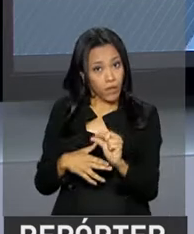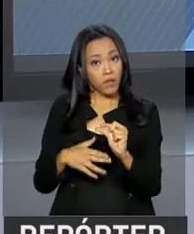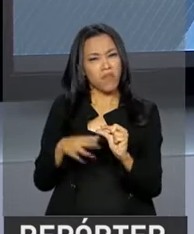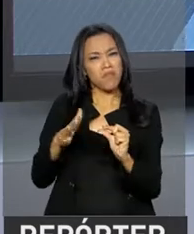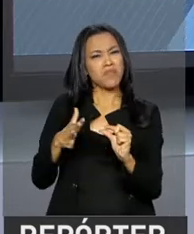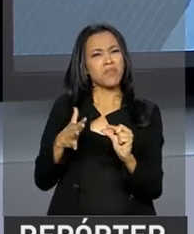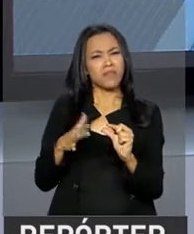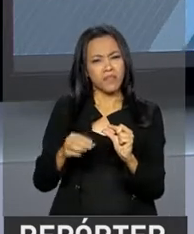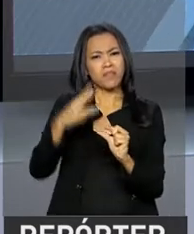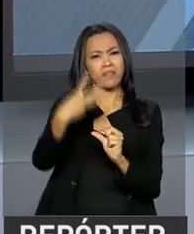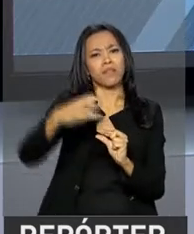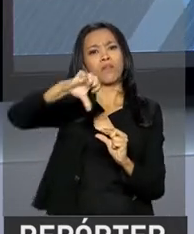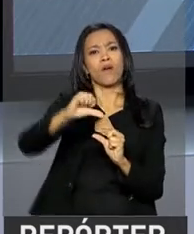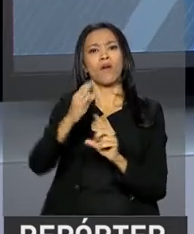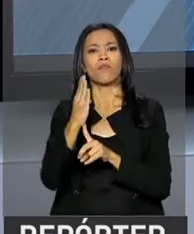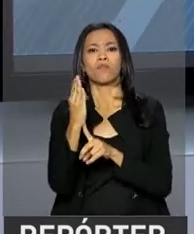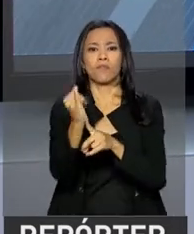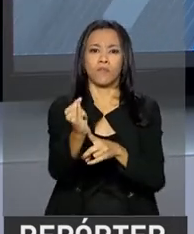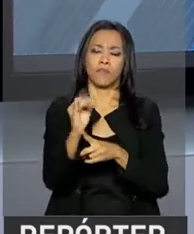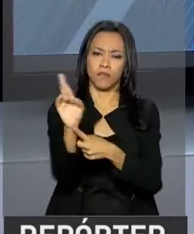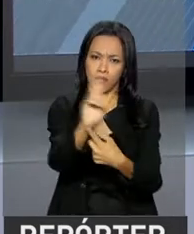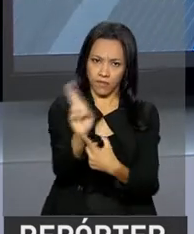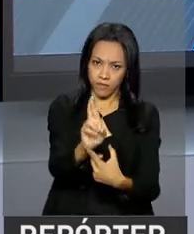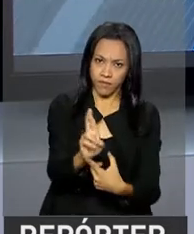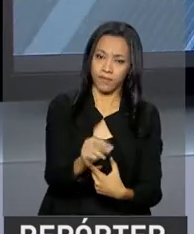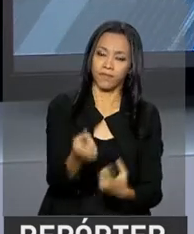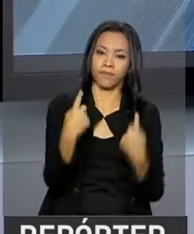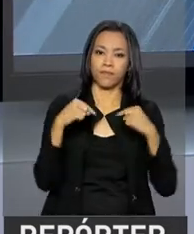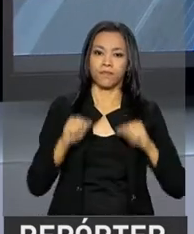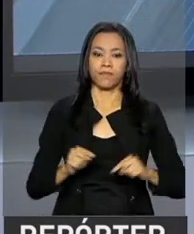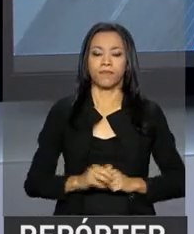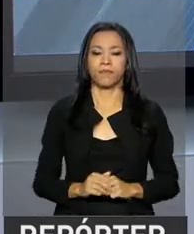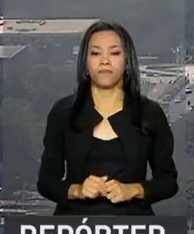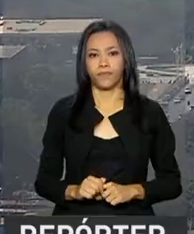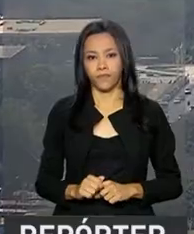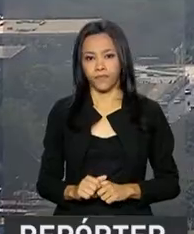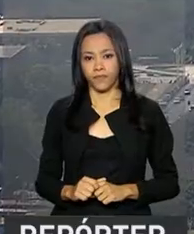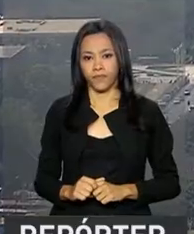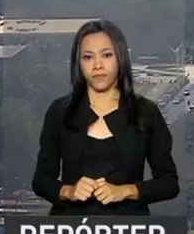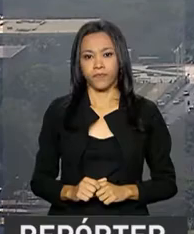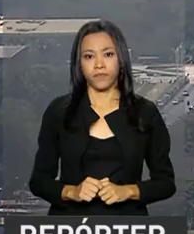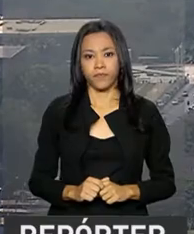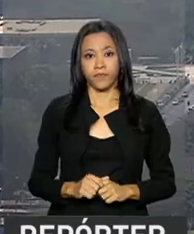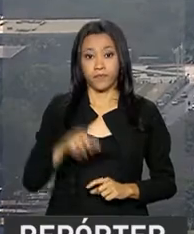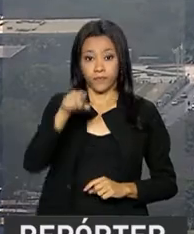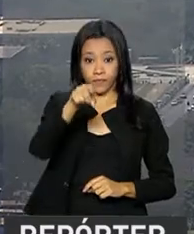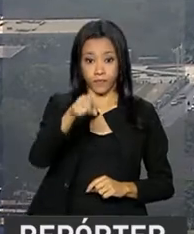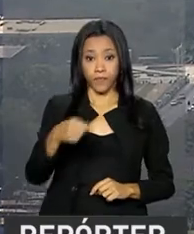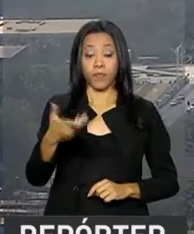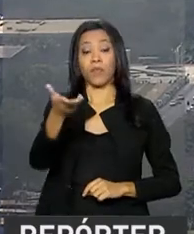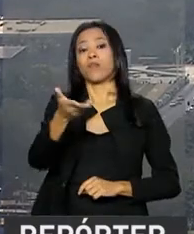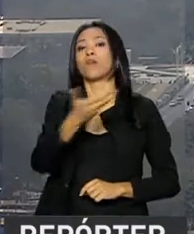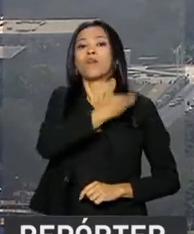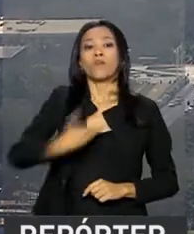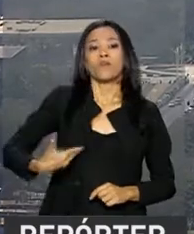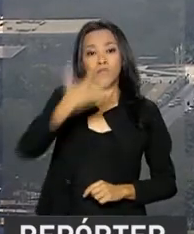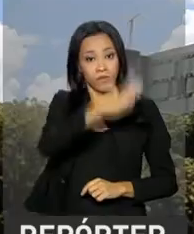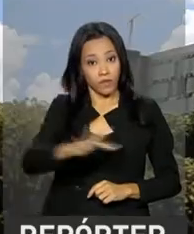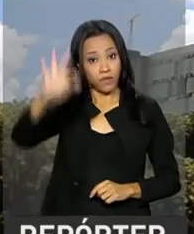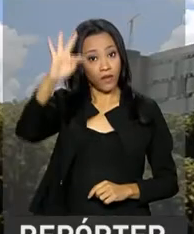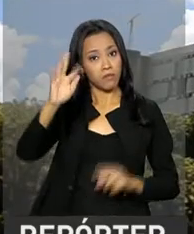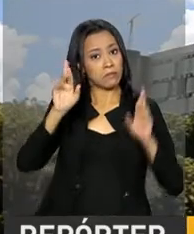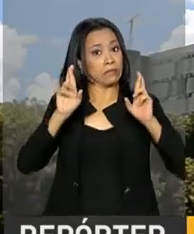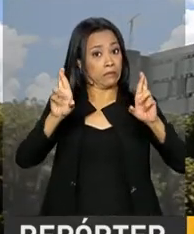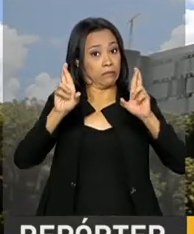aproximadamente 39 bilhões de reais à união espera que essa compensação